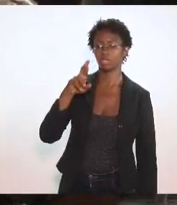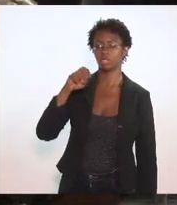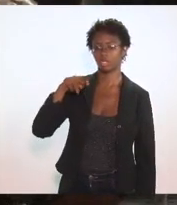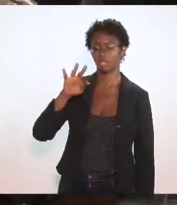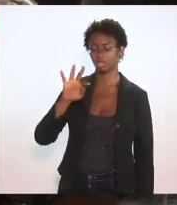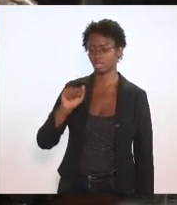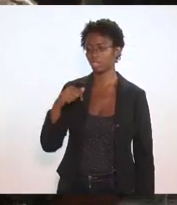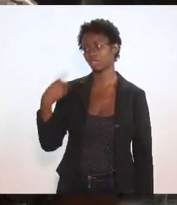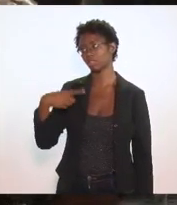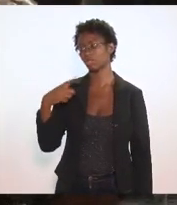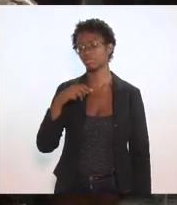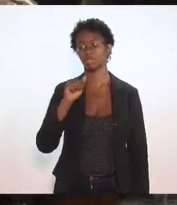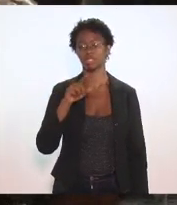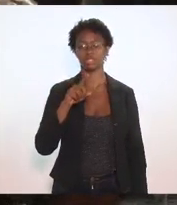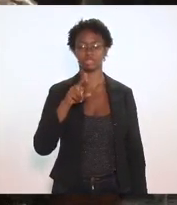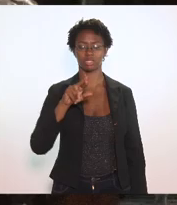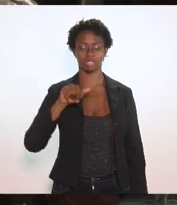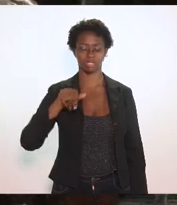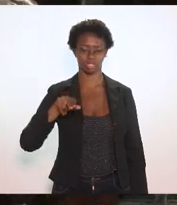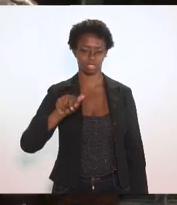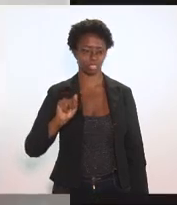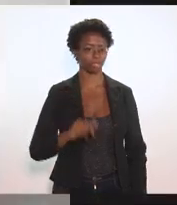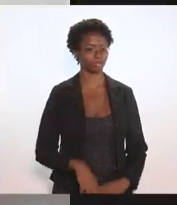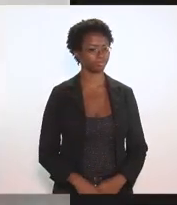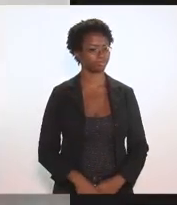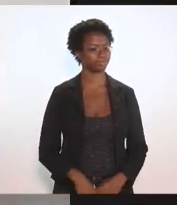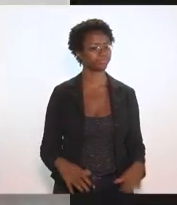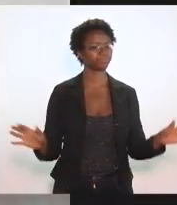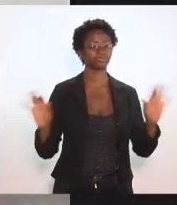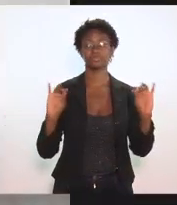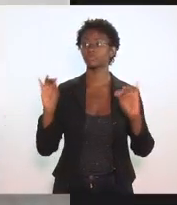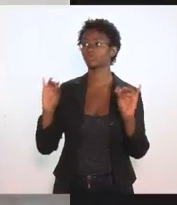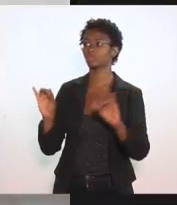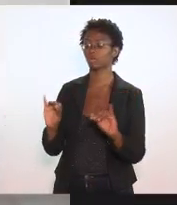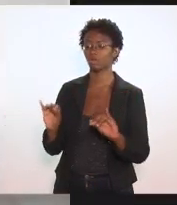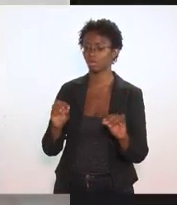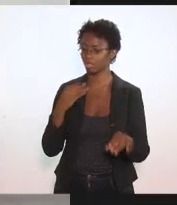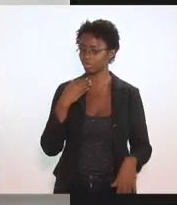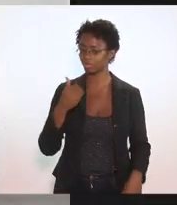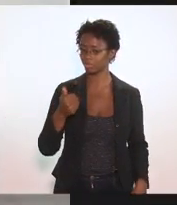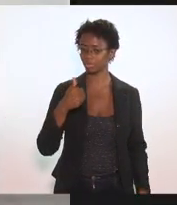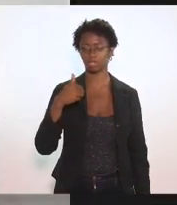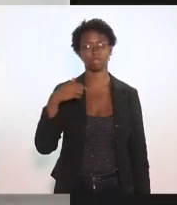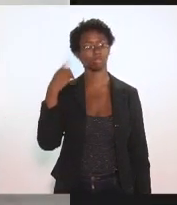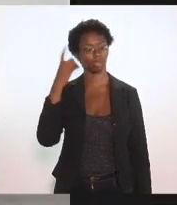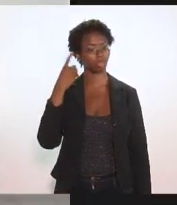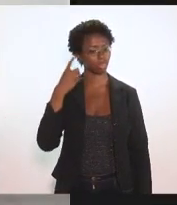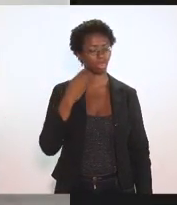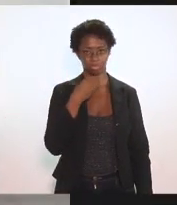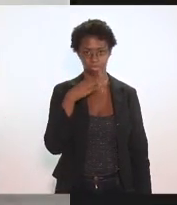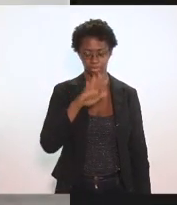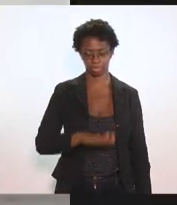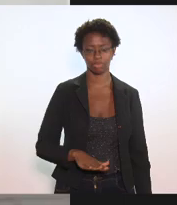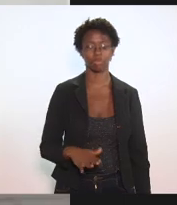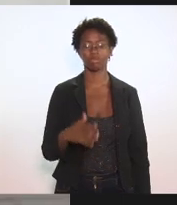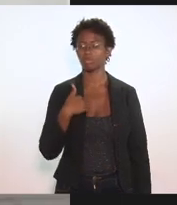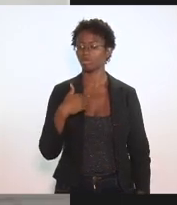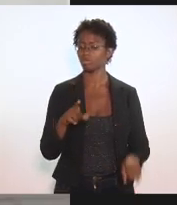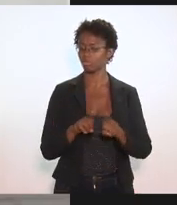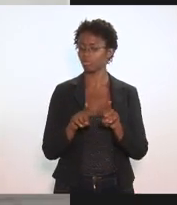Adriana. Não. Senhor presidente, senhoras deputadas, senhores deputados, havia realmente essa